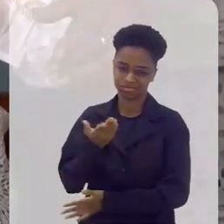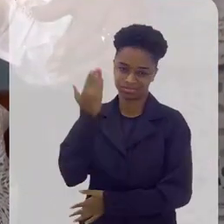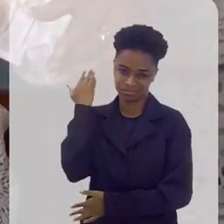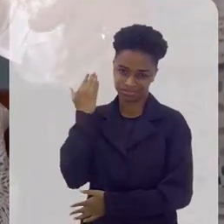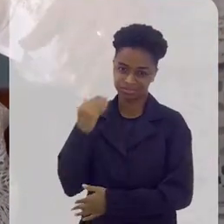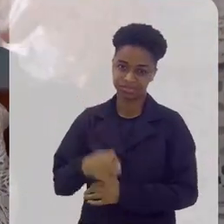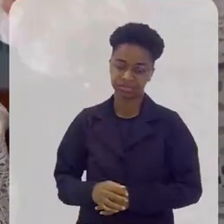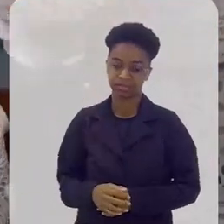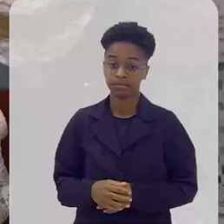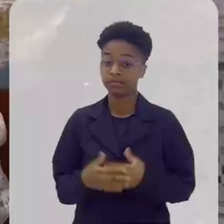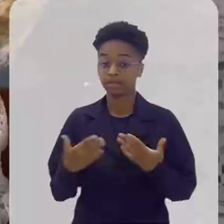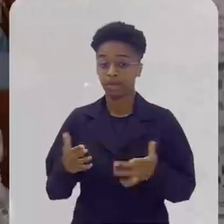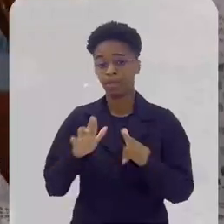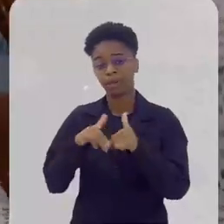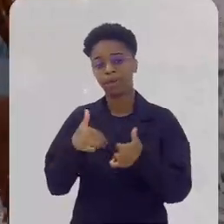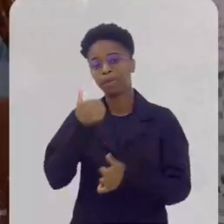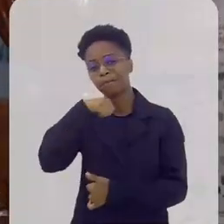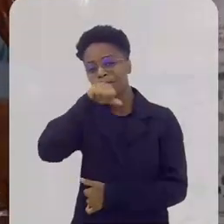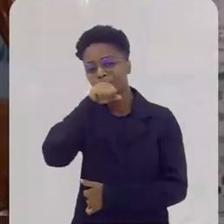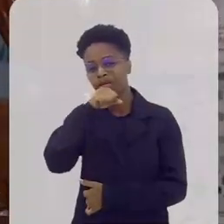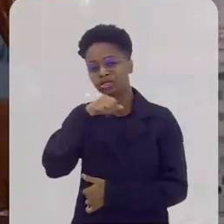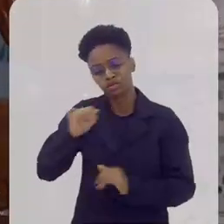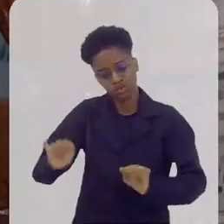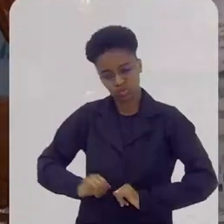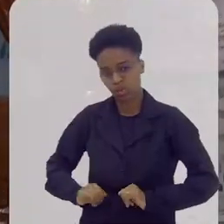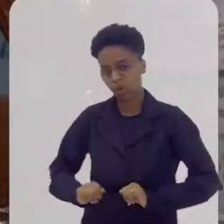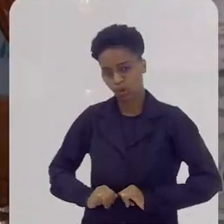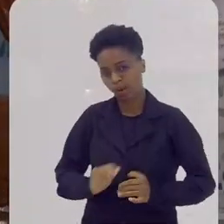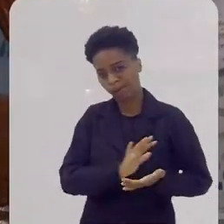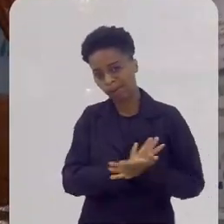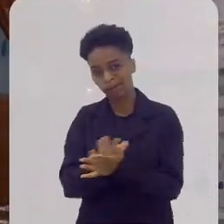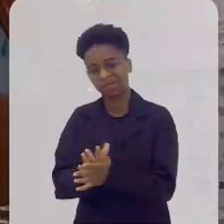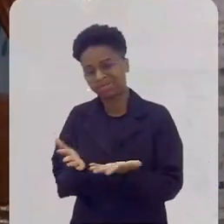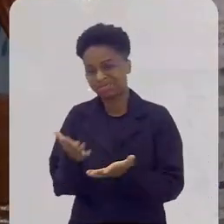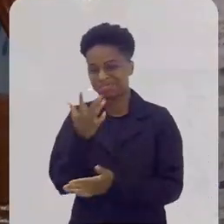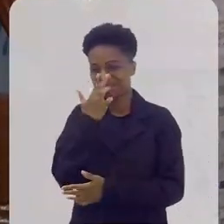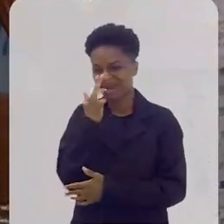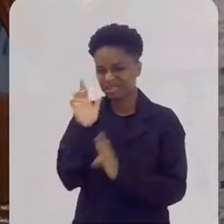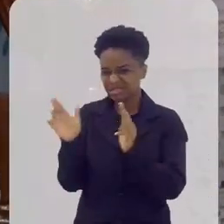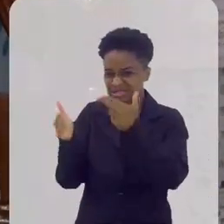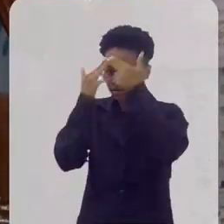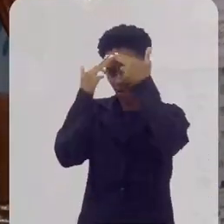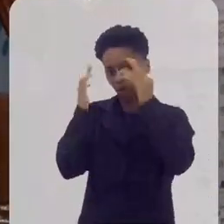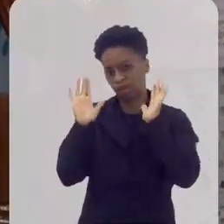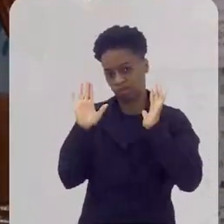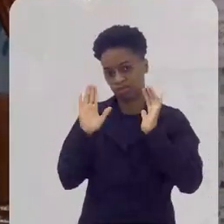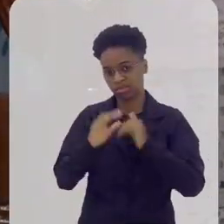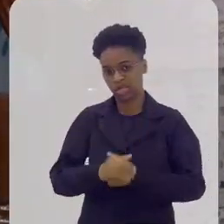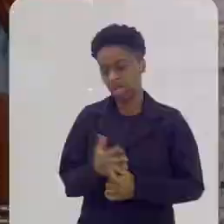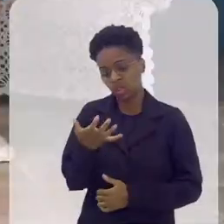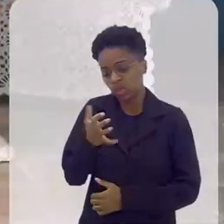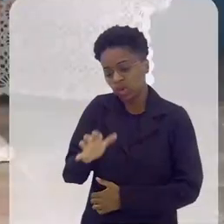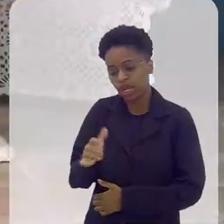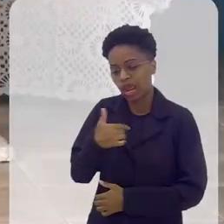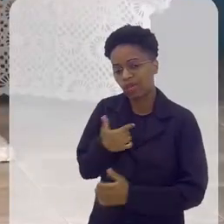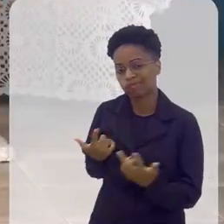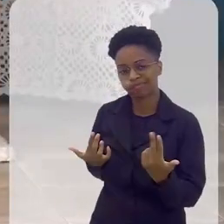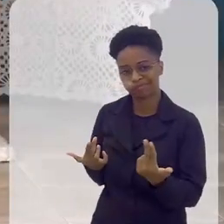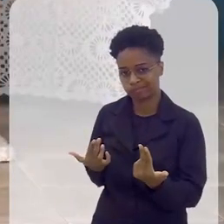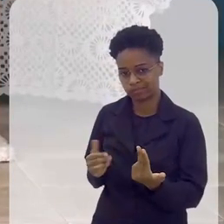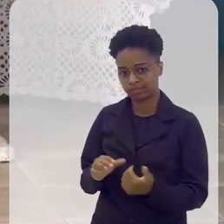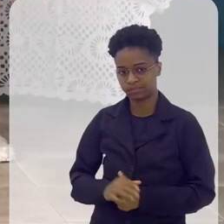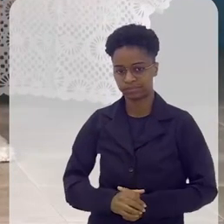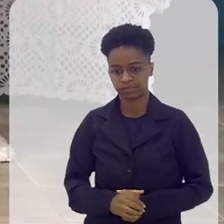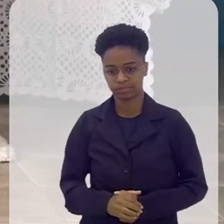acontecia na época. Em função dela ter sofrido muito preconceito, eu acho que ela ficou meio traumatizada e não queria a